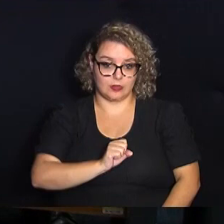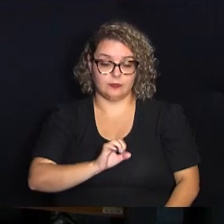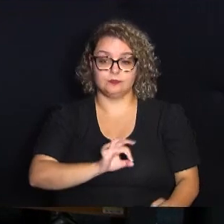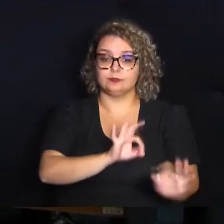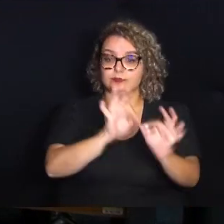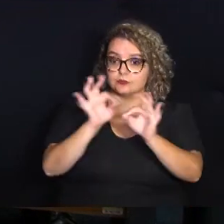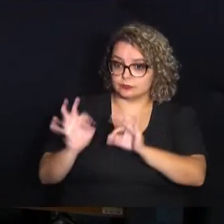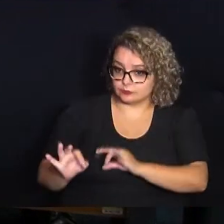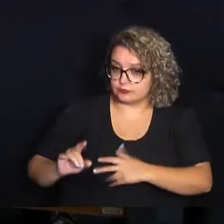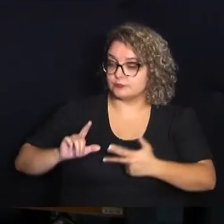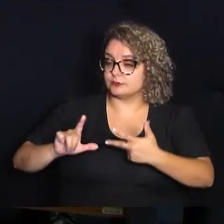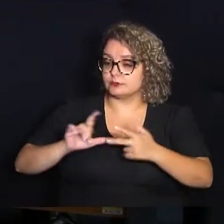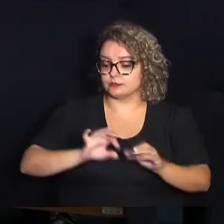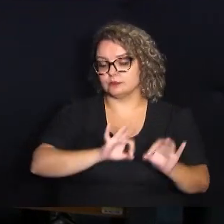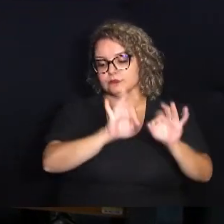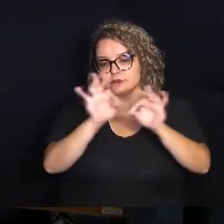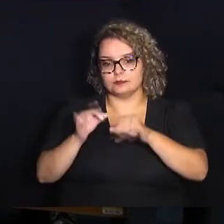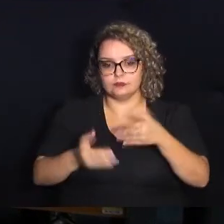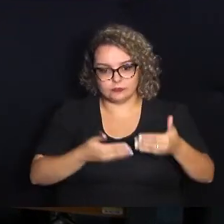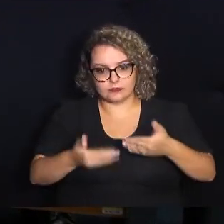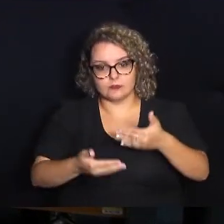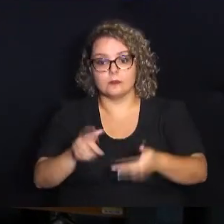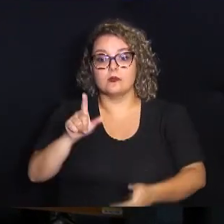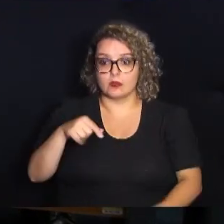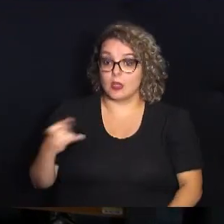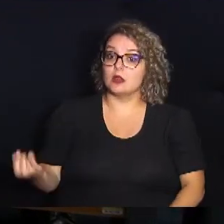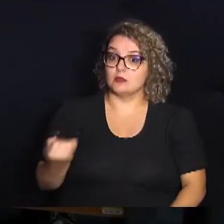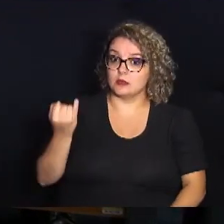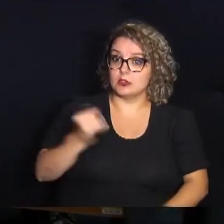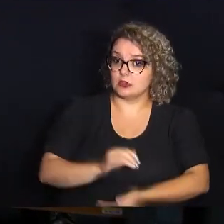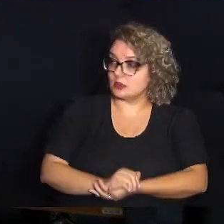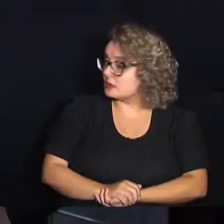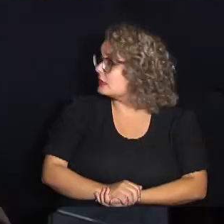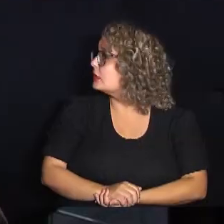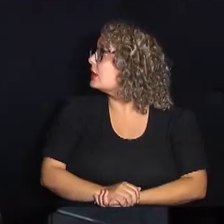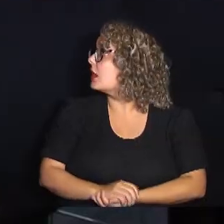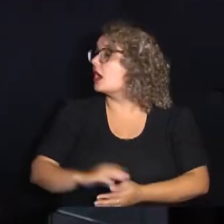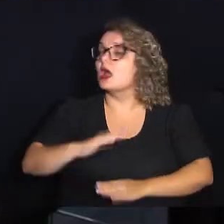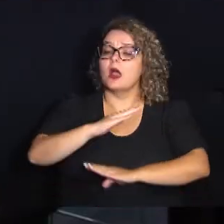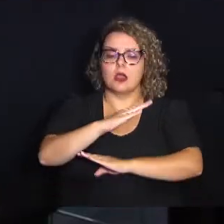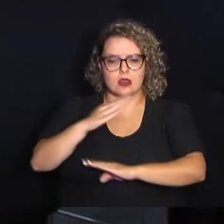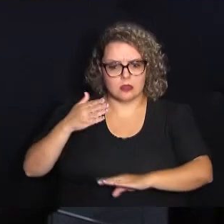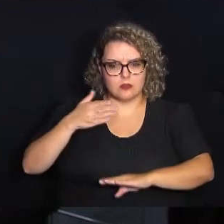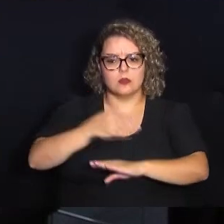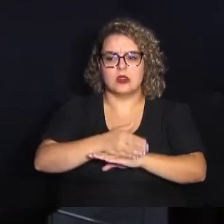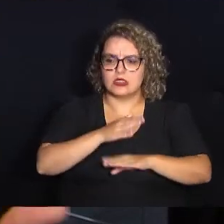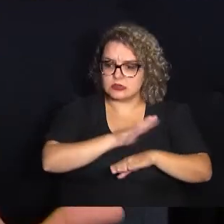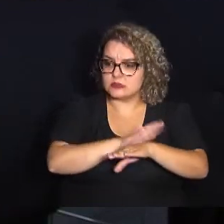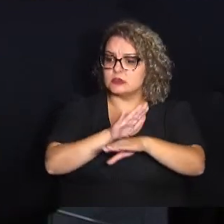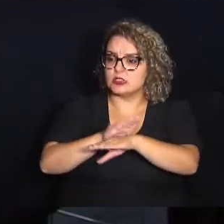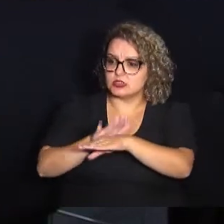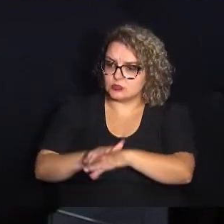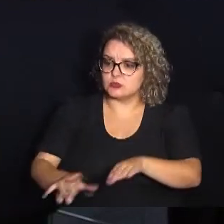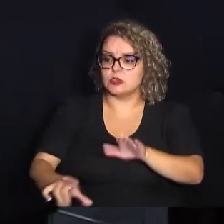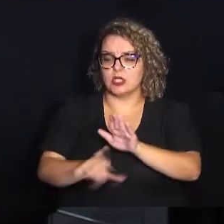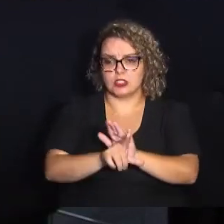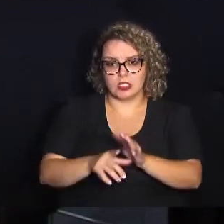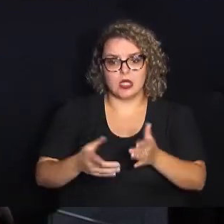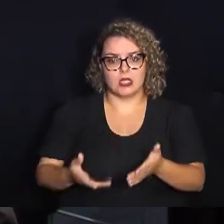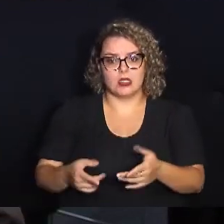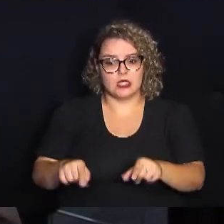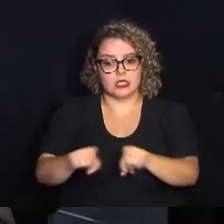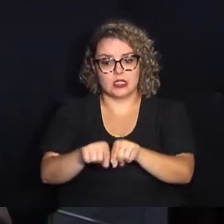acompanhamento da casa Legislativa nesse processo é essencial a câmara tem participado contribuindo na